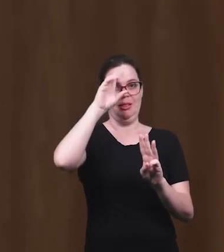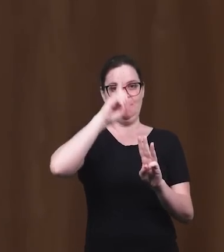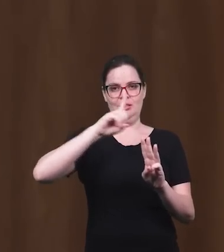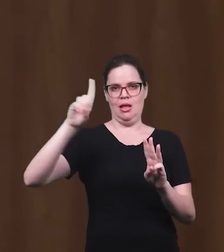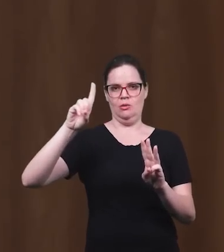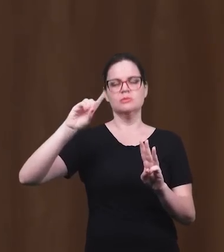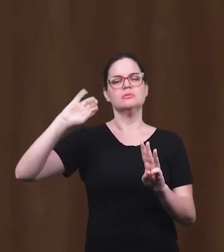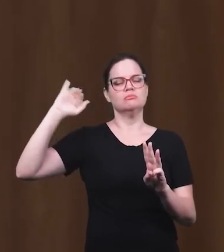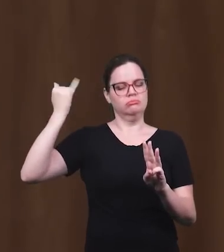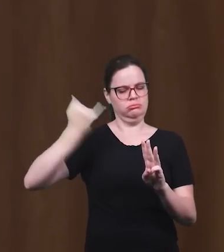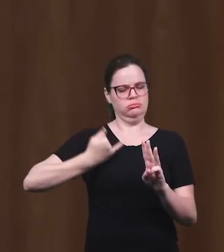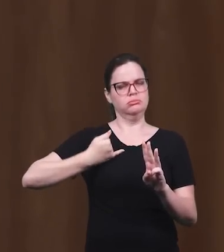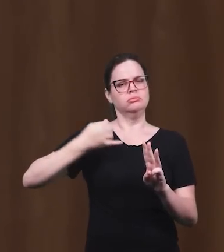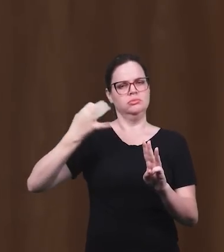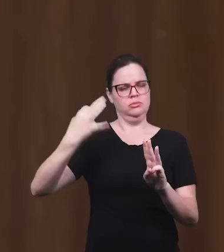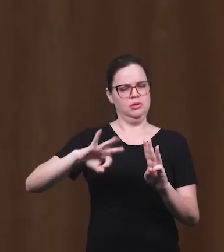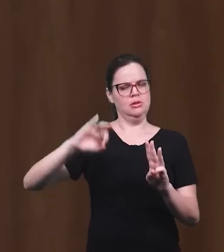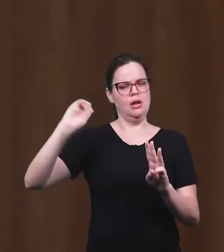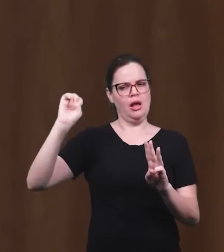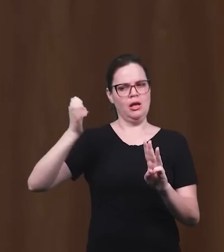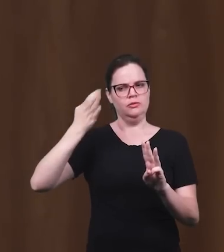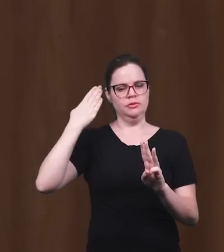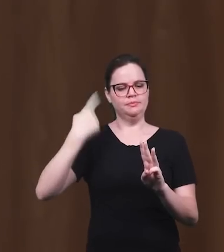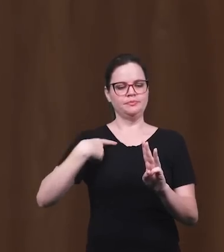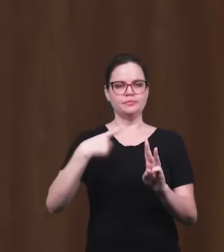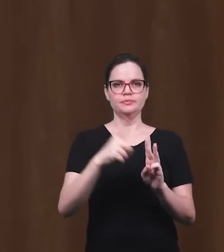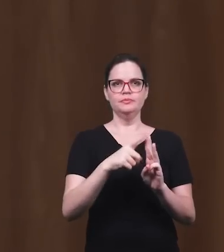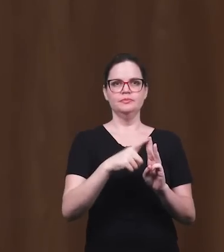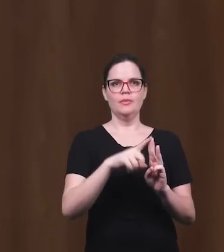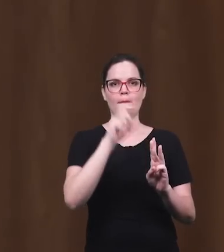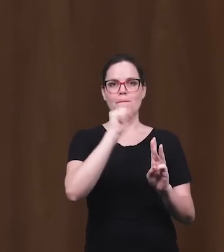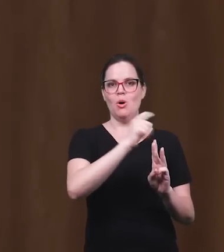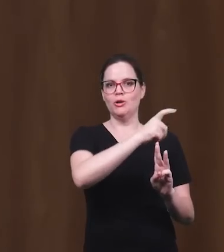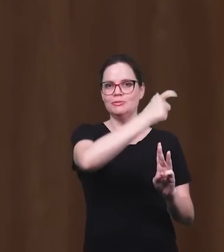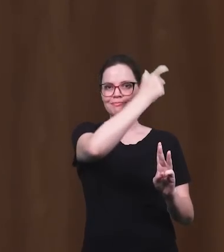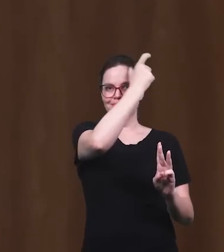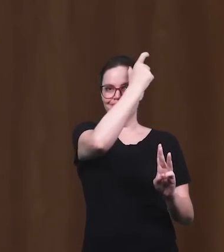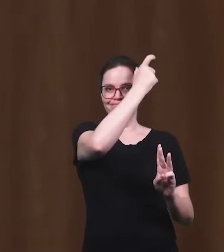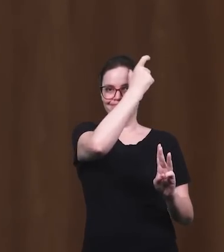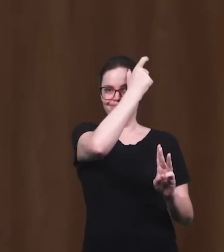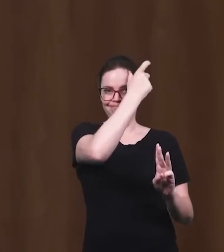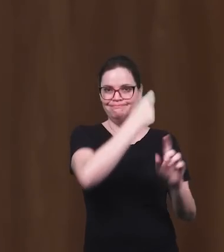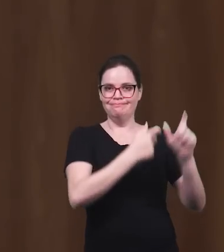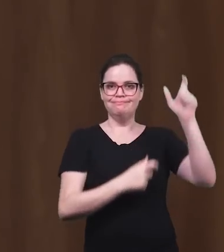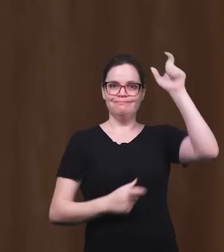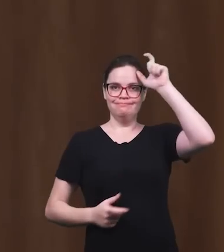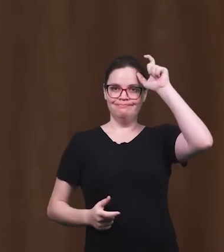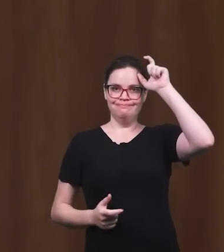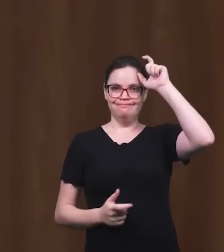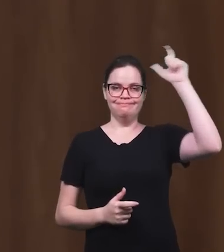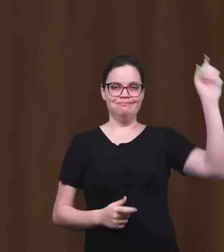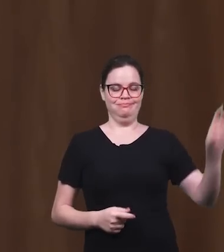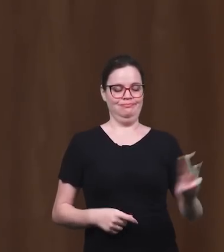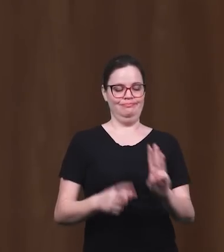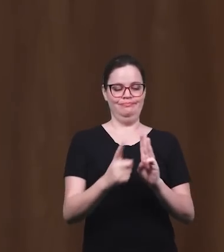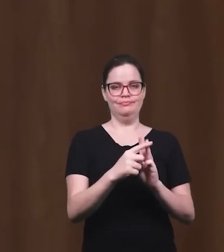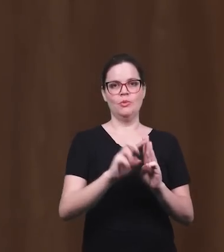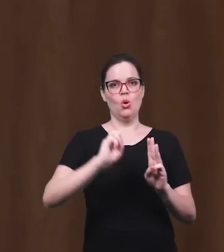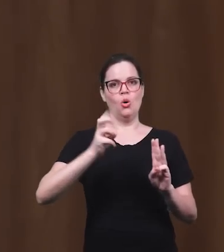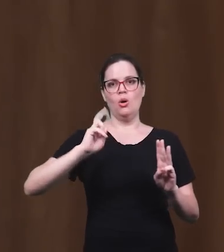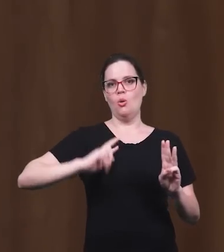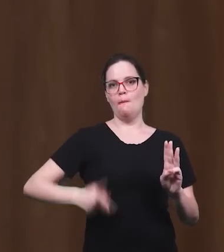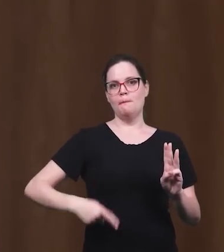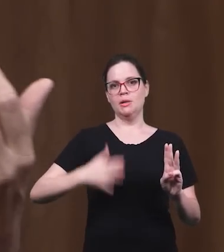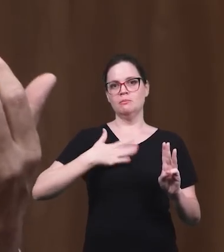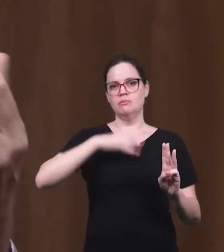ser profético, ser revelado, pode ser de uma procedência maligna, ou pode